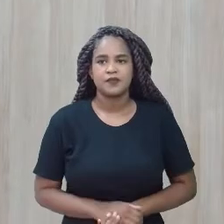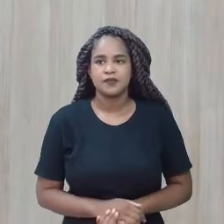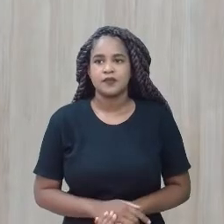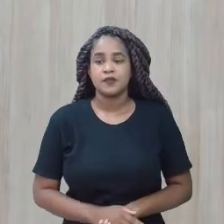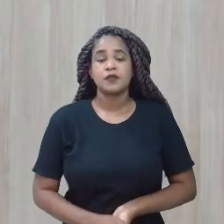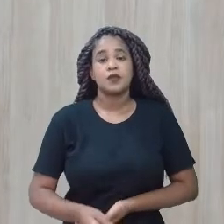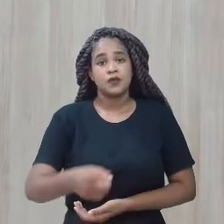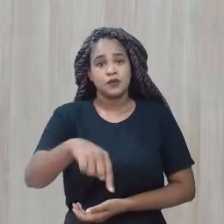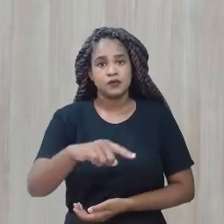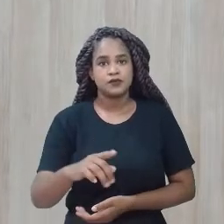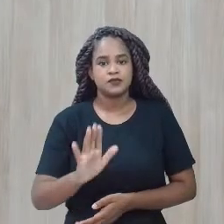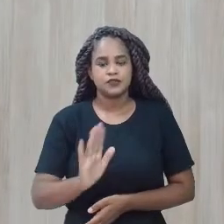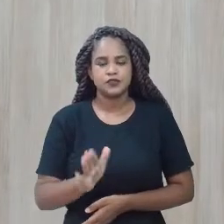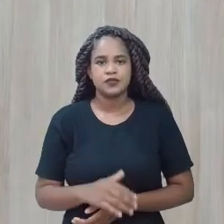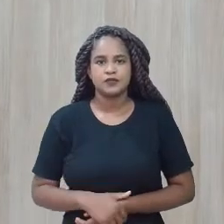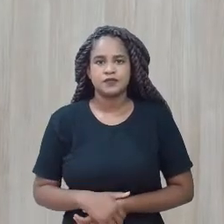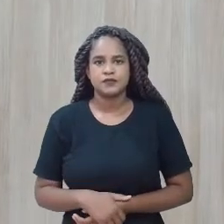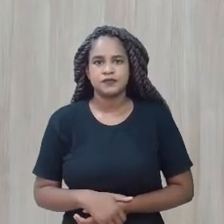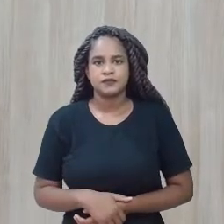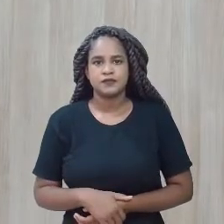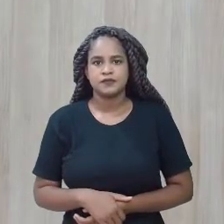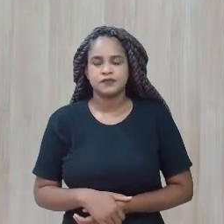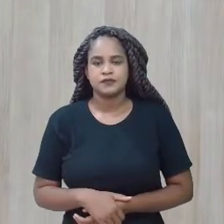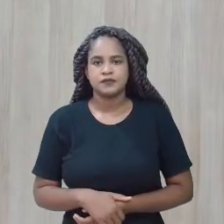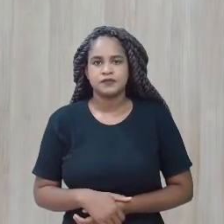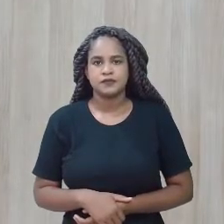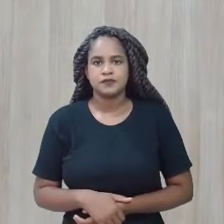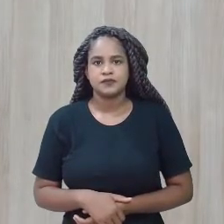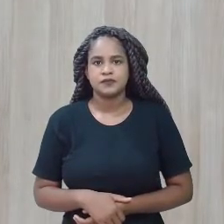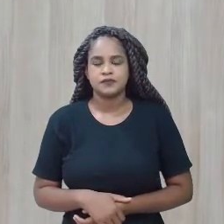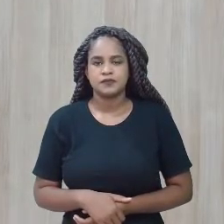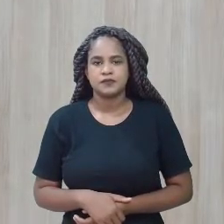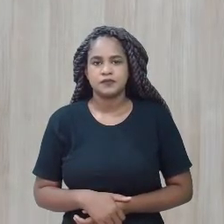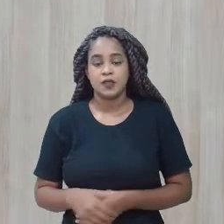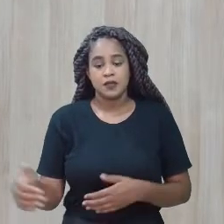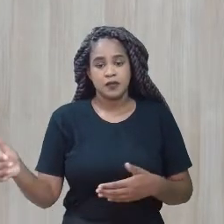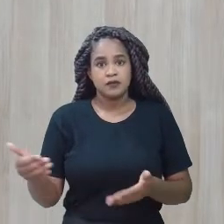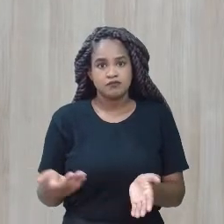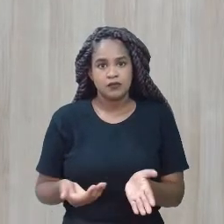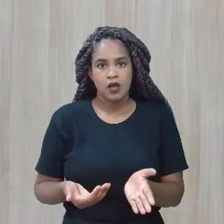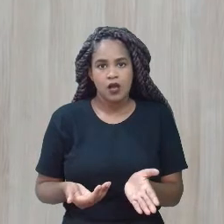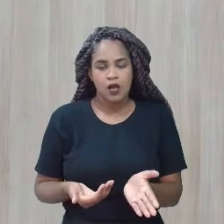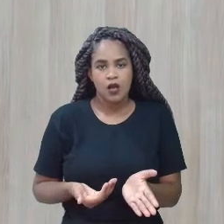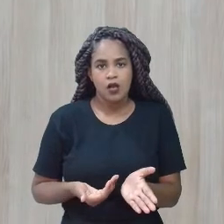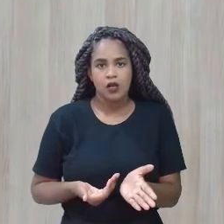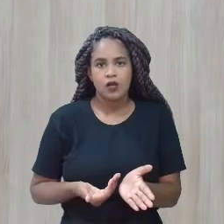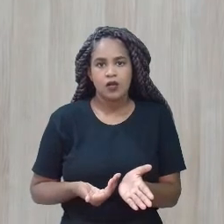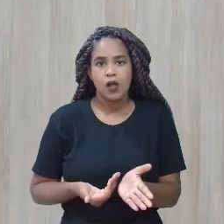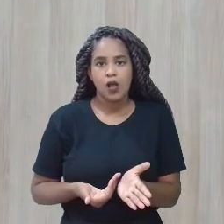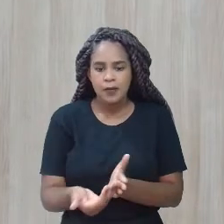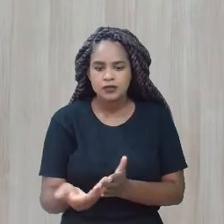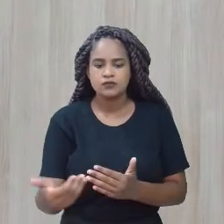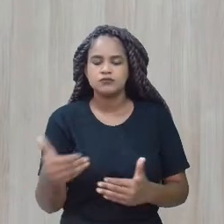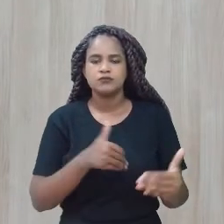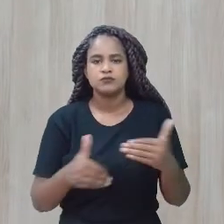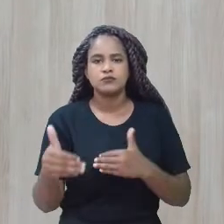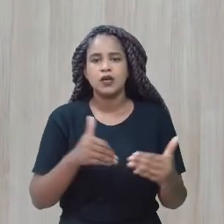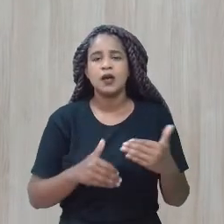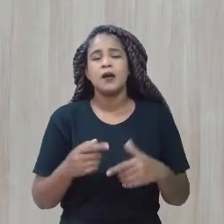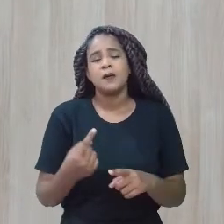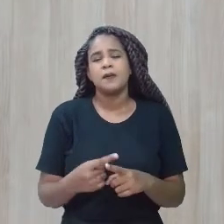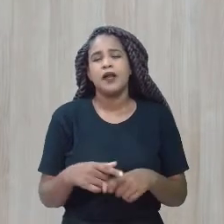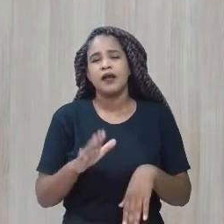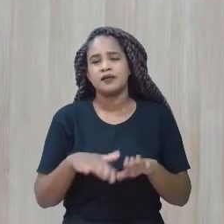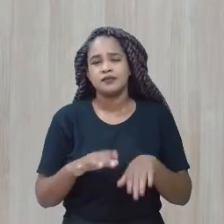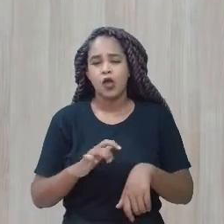estão chegando, porque nem todos conseguem, não é? Iniciar a aula no momento exato. E aí,